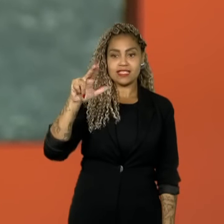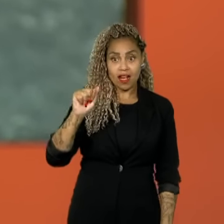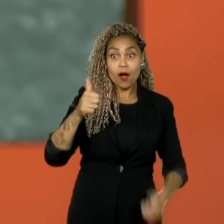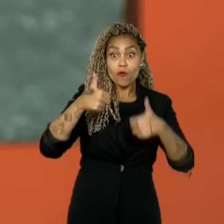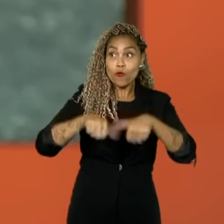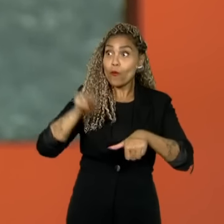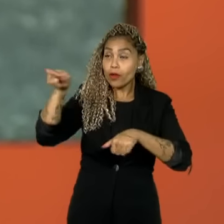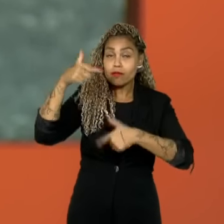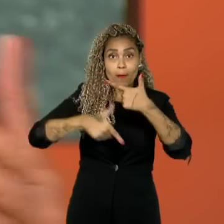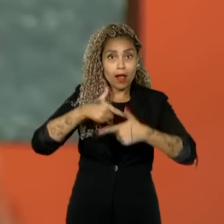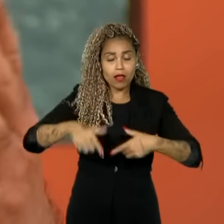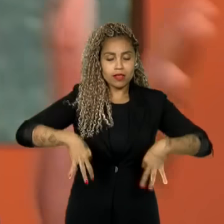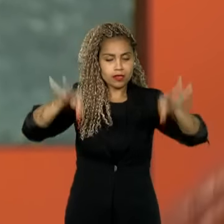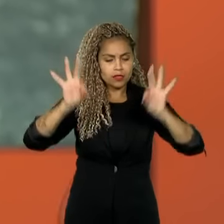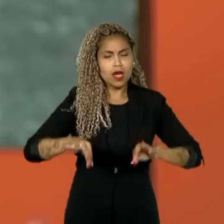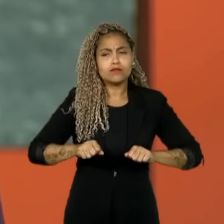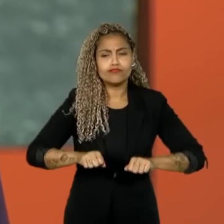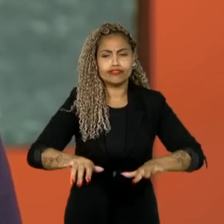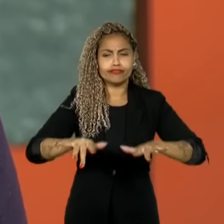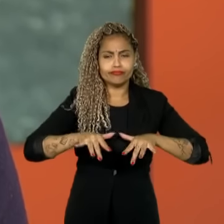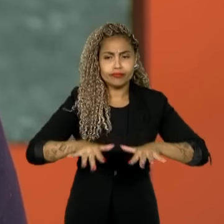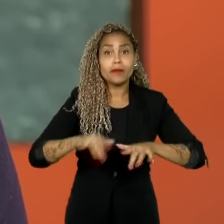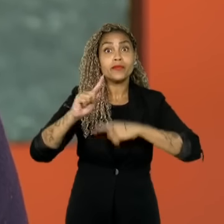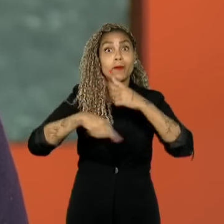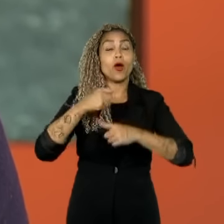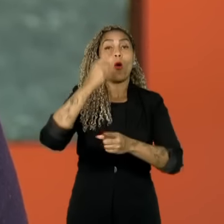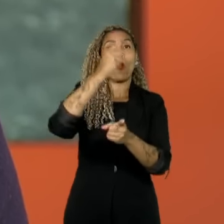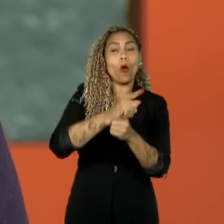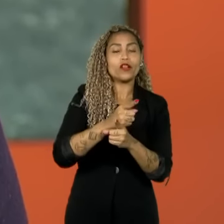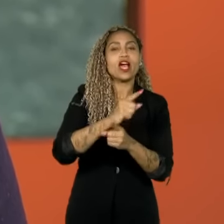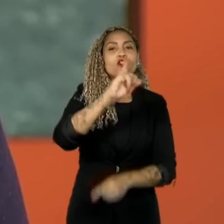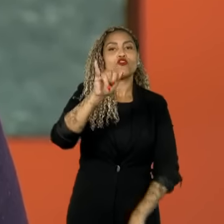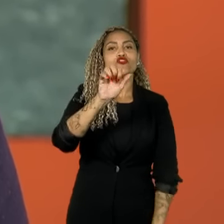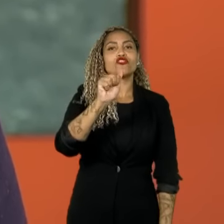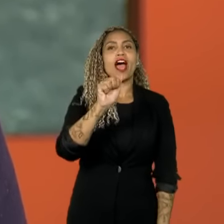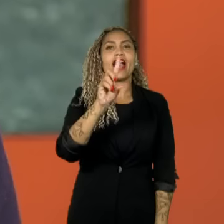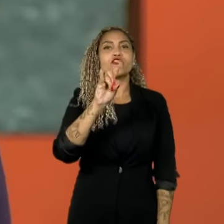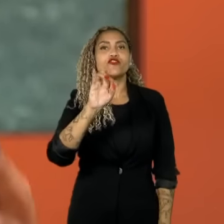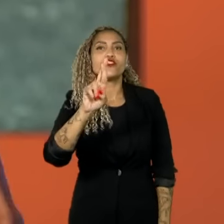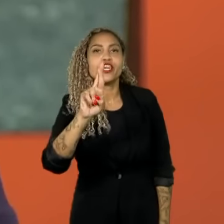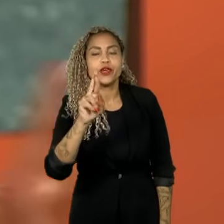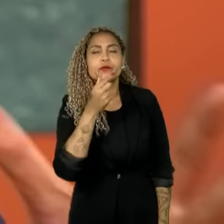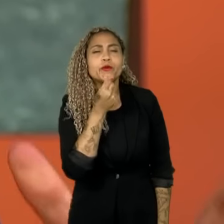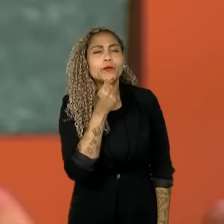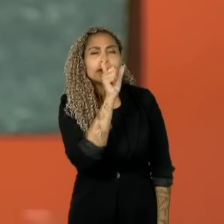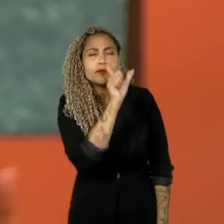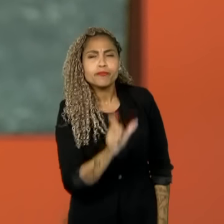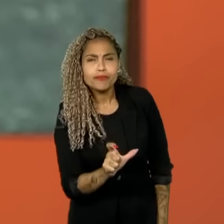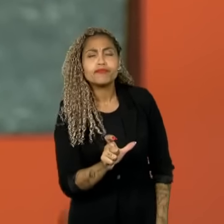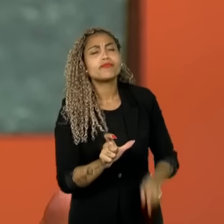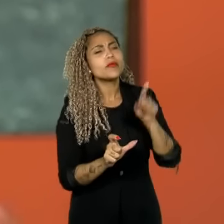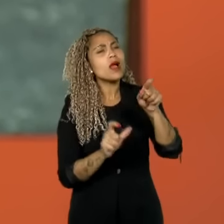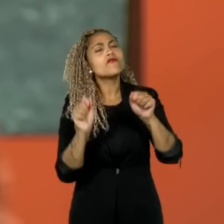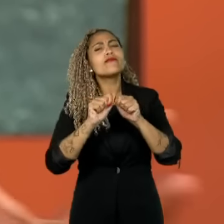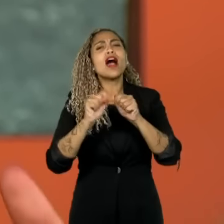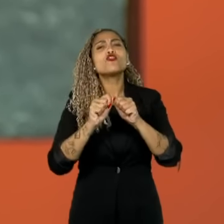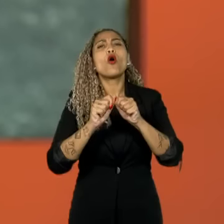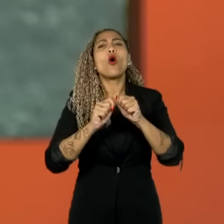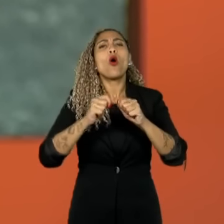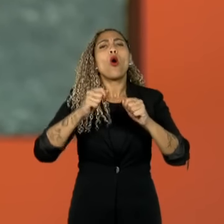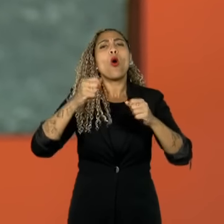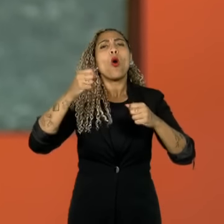tecelã. E aí, adiante, ela encontra o seu Jadir Ambrósio, né, que fazia uns concursos de calouros em